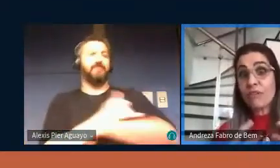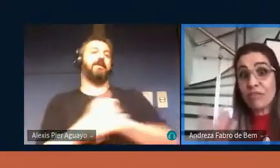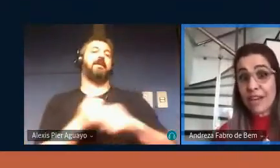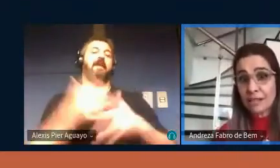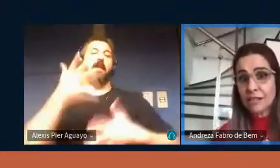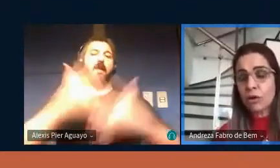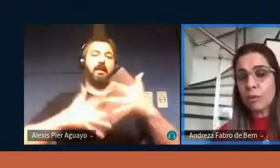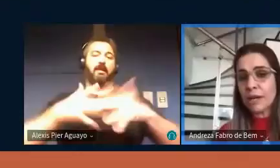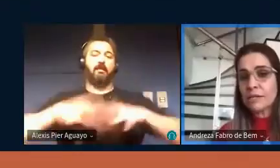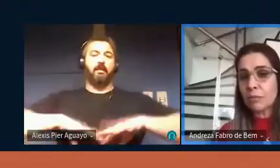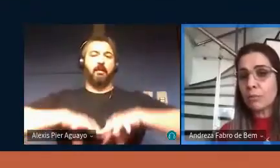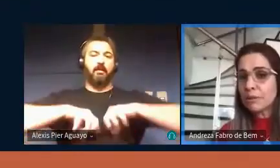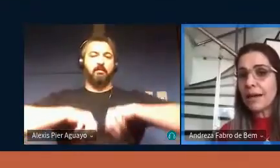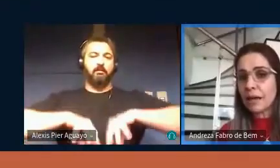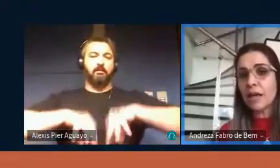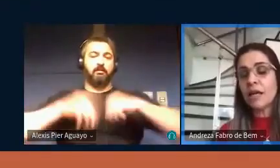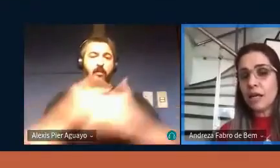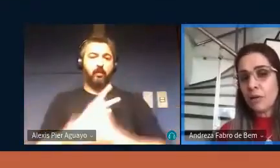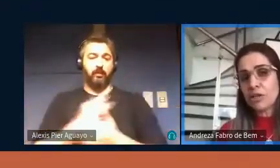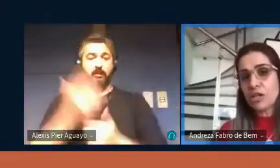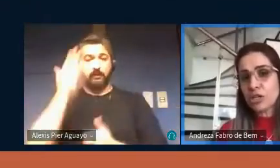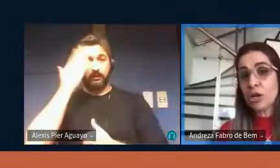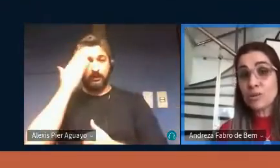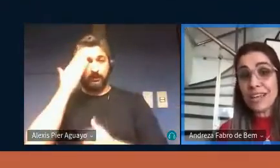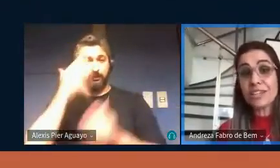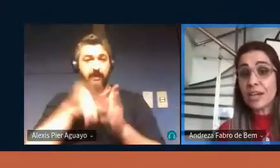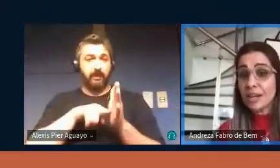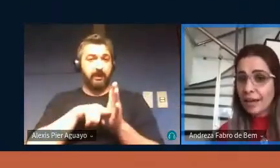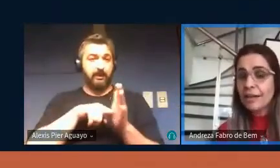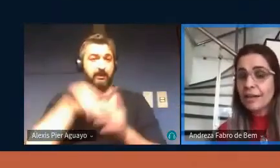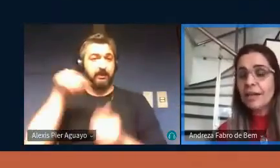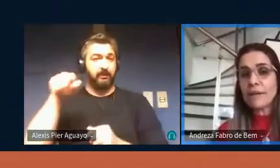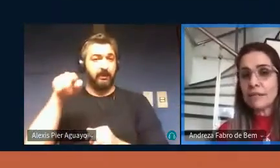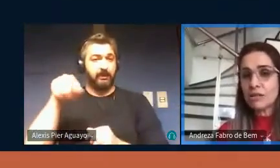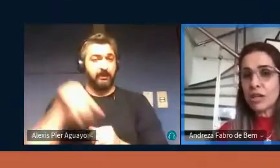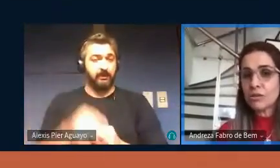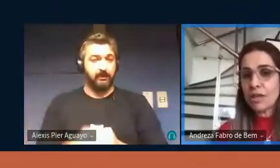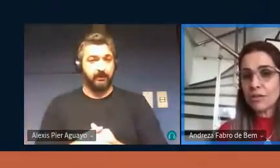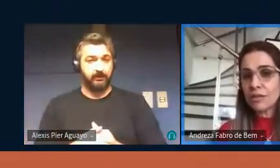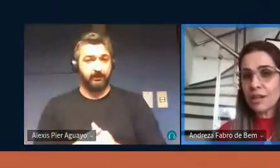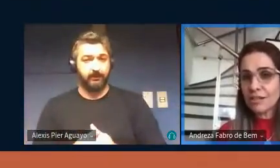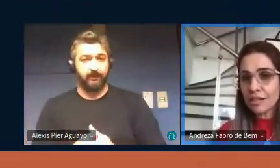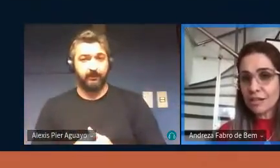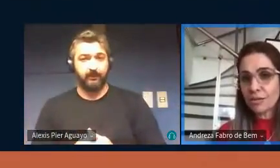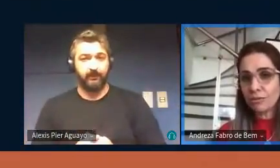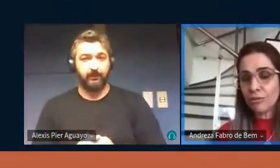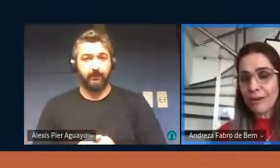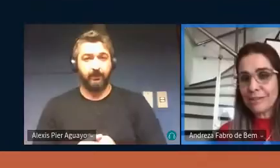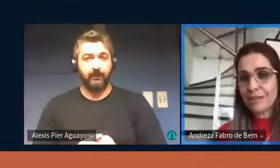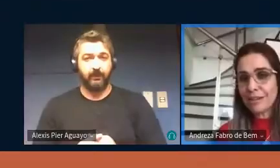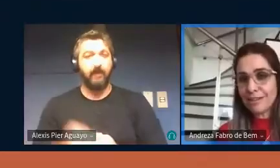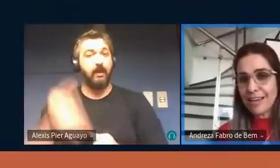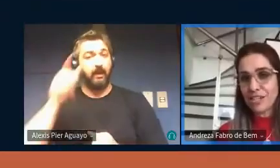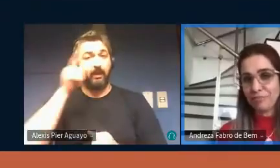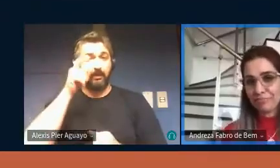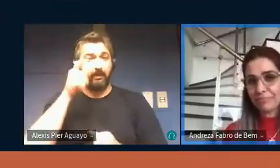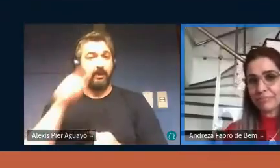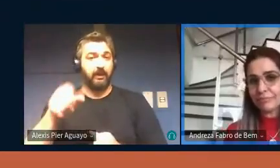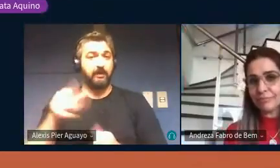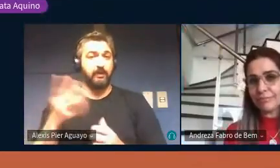Ou favorece essa complicação pulmonar. Eu acho que a gente já consegue chegar a bastante resultados interessantes com essa